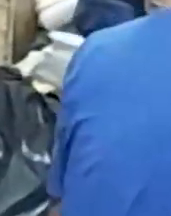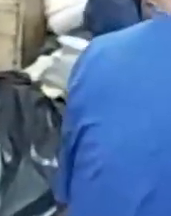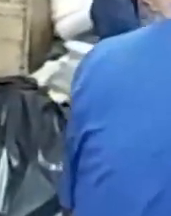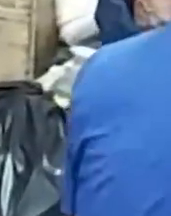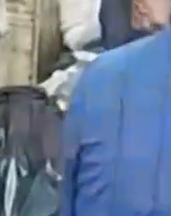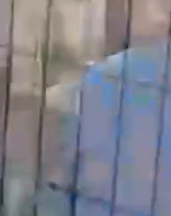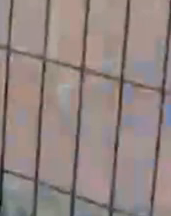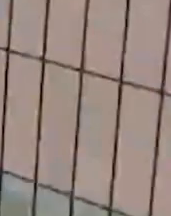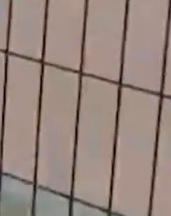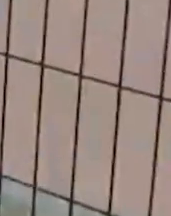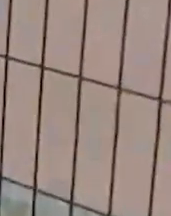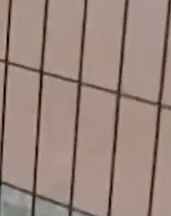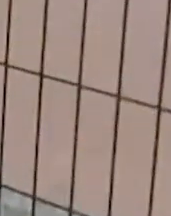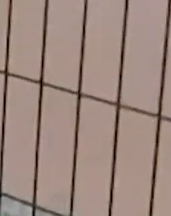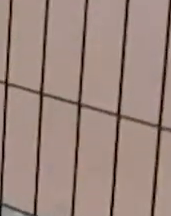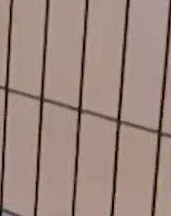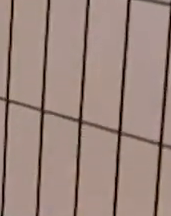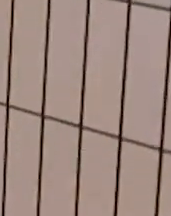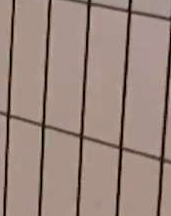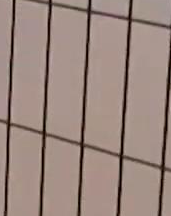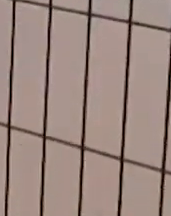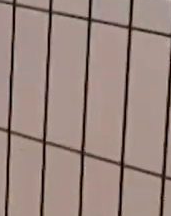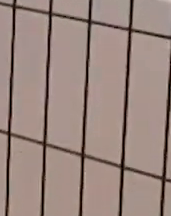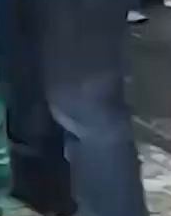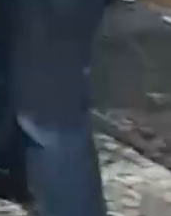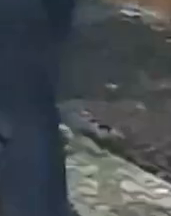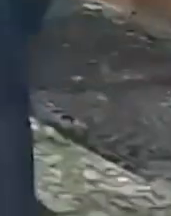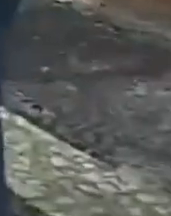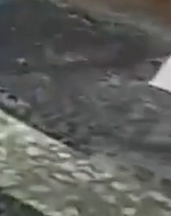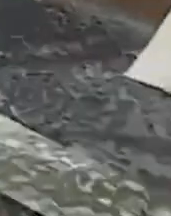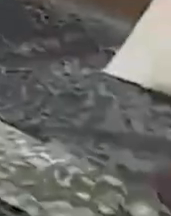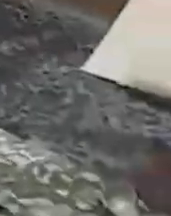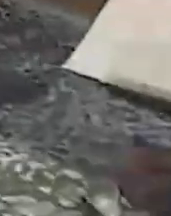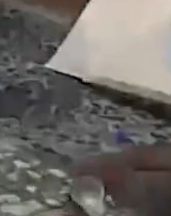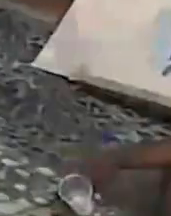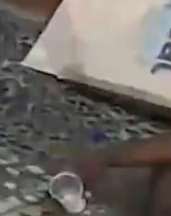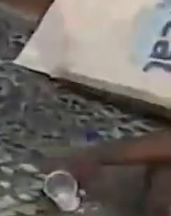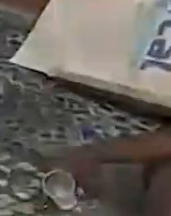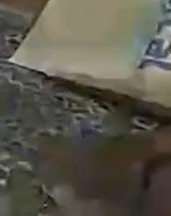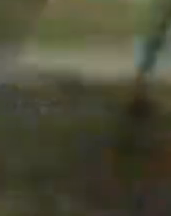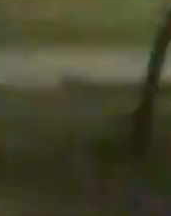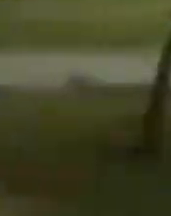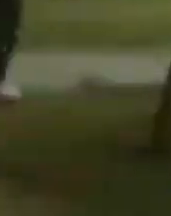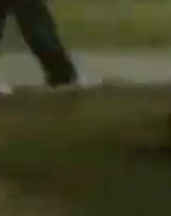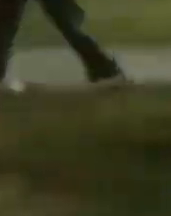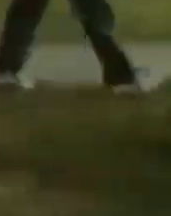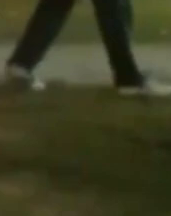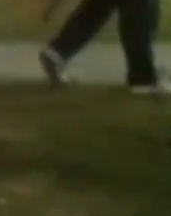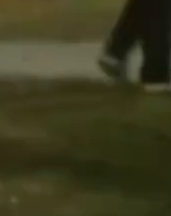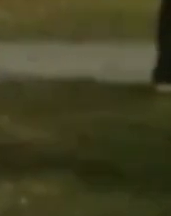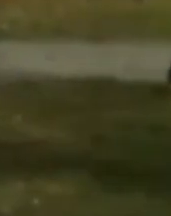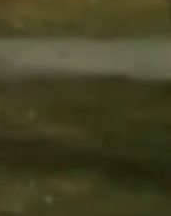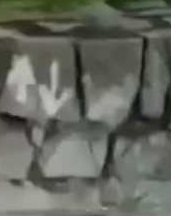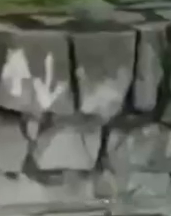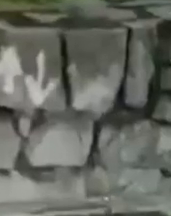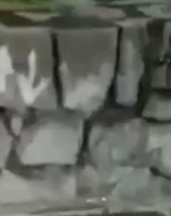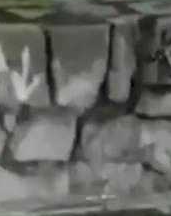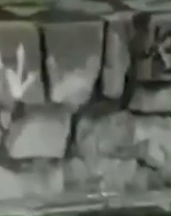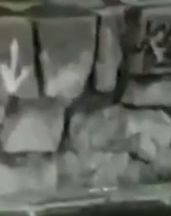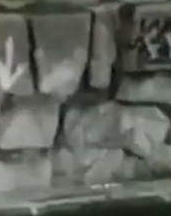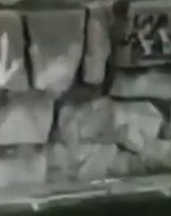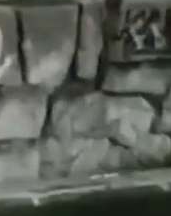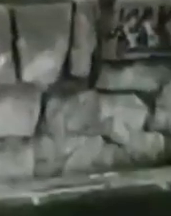relento. Mais do que realizar um trabalho social, é mostrar a importância de cada pessoa, dando toda a atenção e